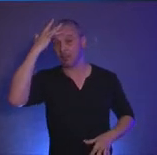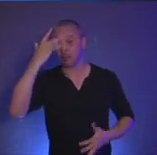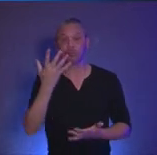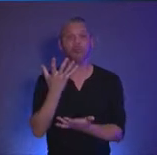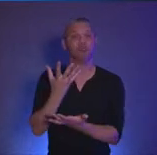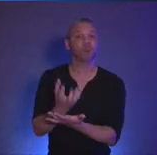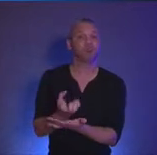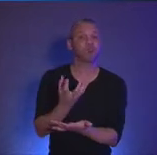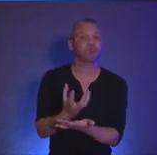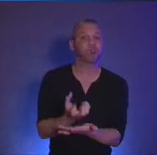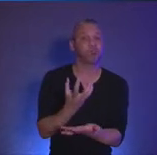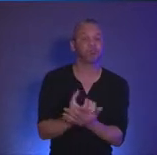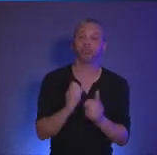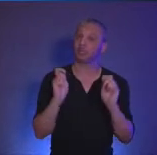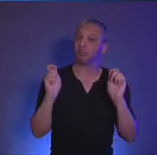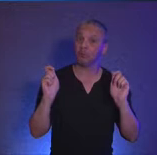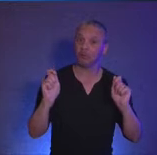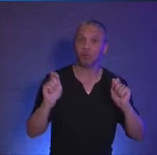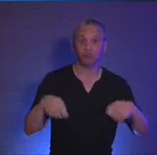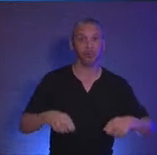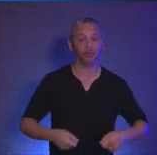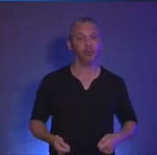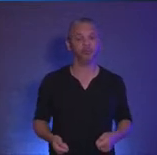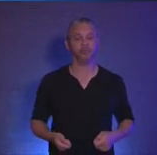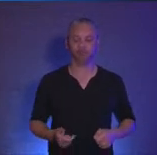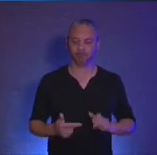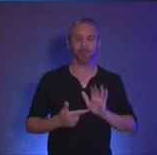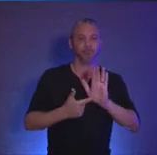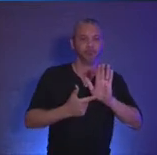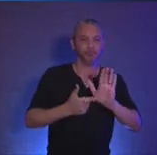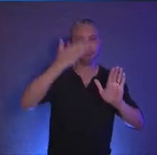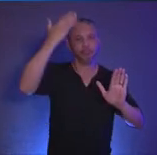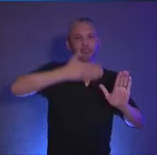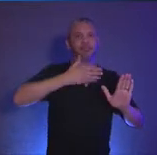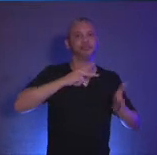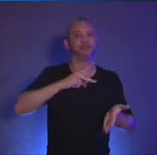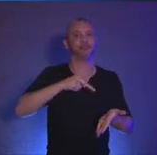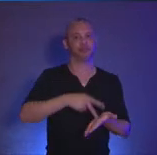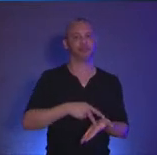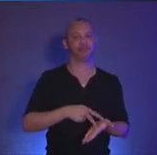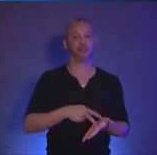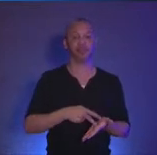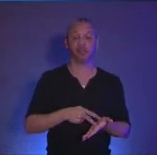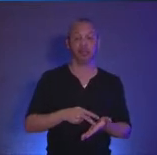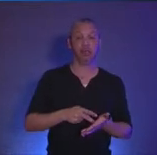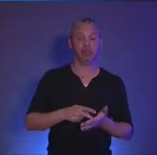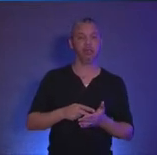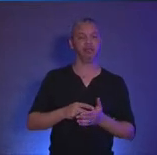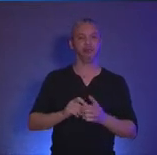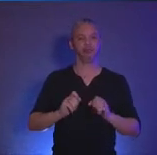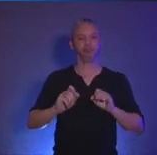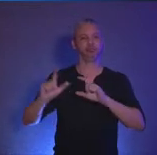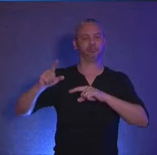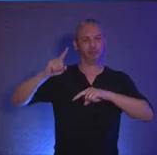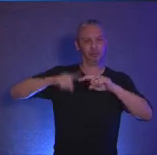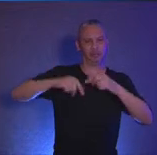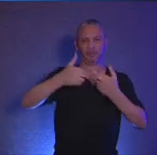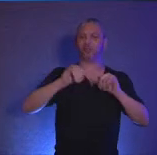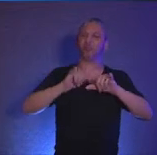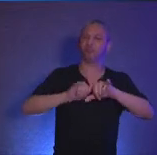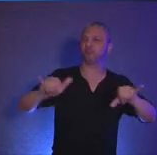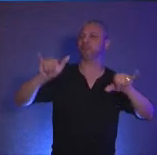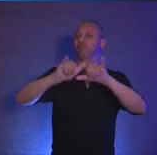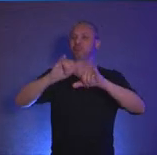para reprodutibilidade, uma base que reflete a nossa realidade. Esse material já foi usado em mais de 20 notícias do